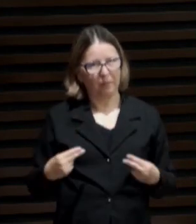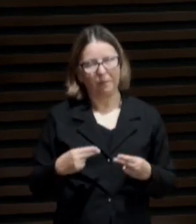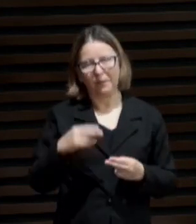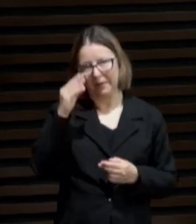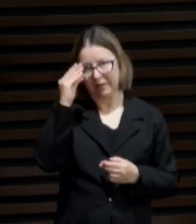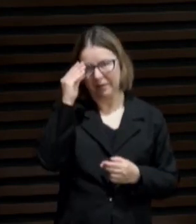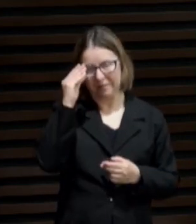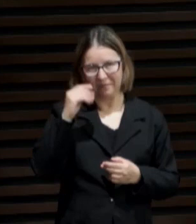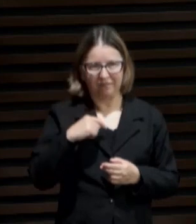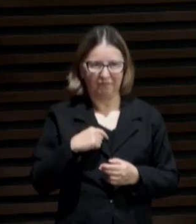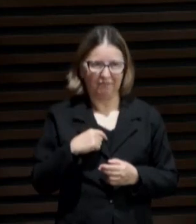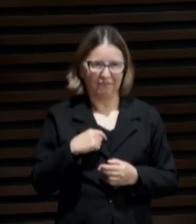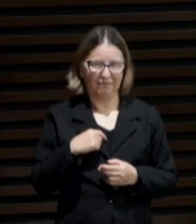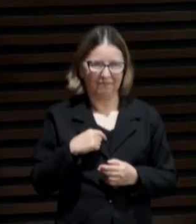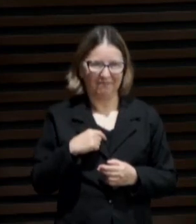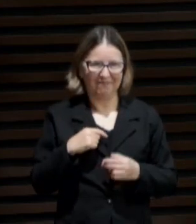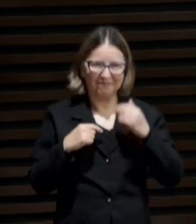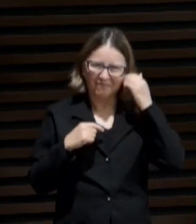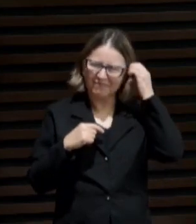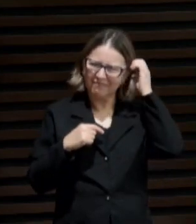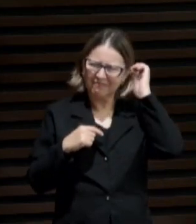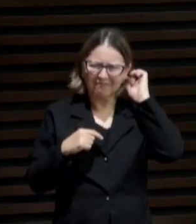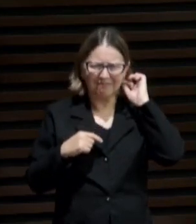quando eu ficar velho, eu já pego as dicas com os irmãos.